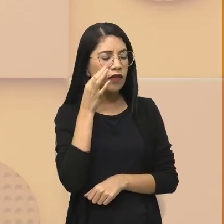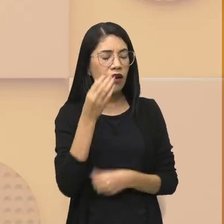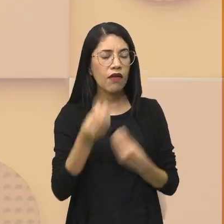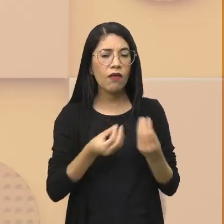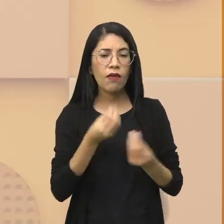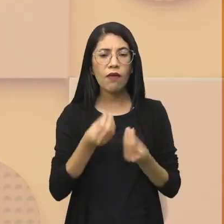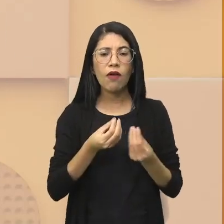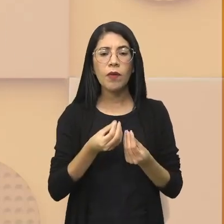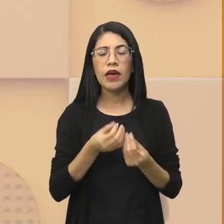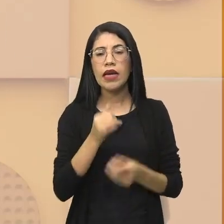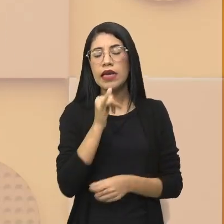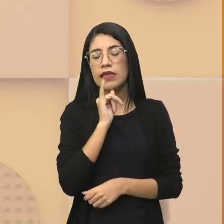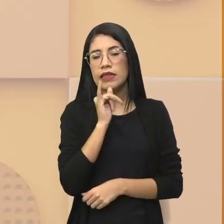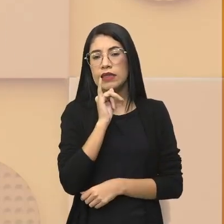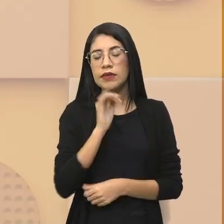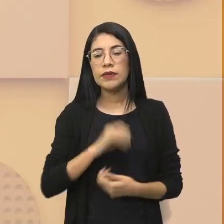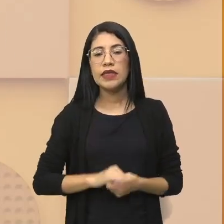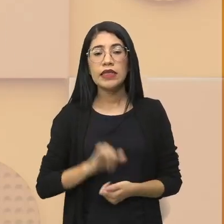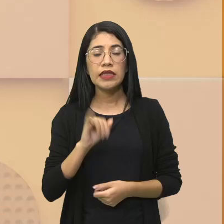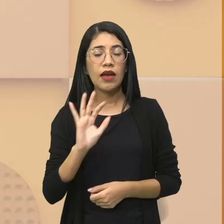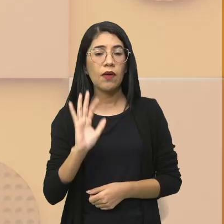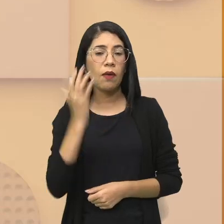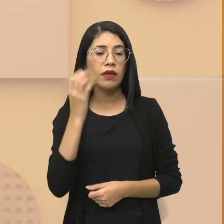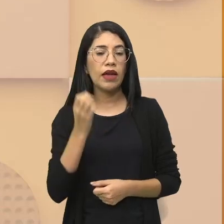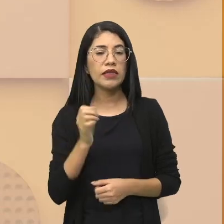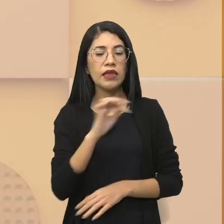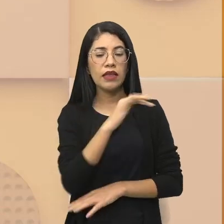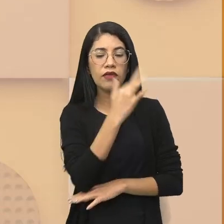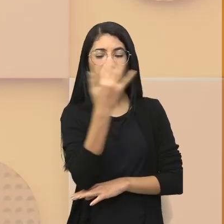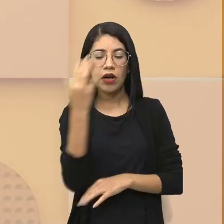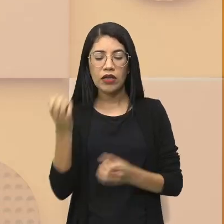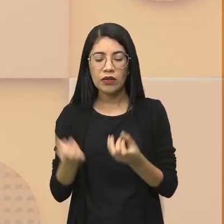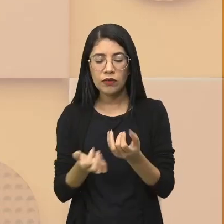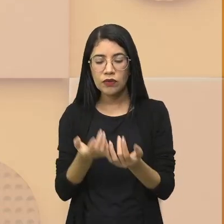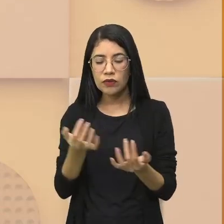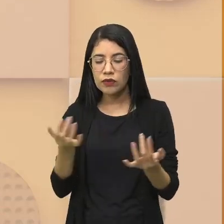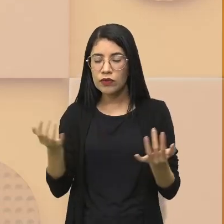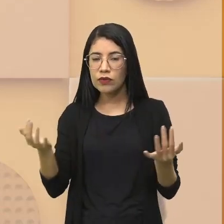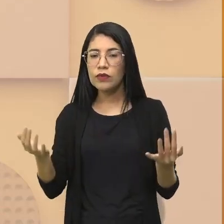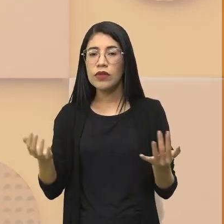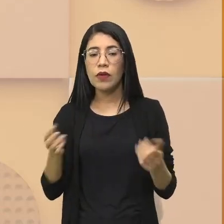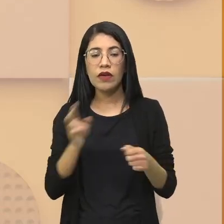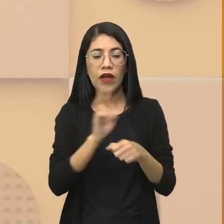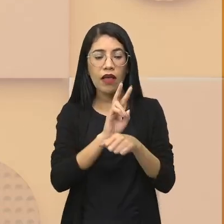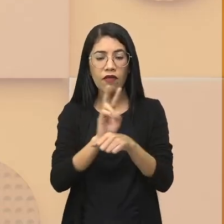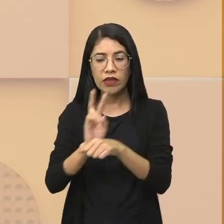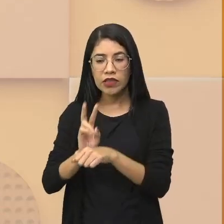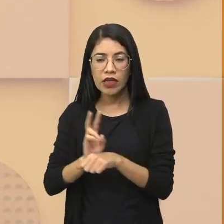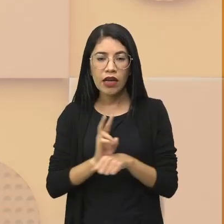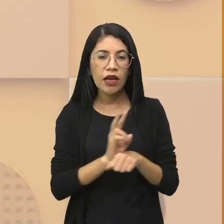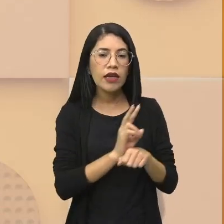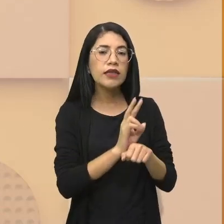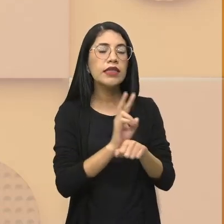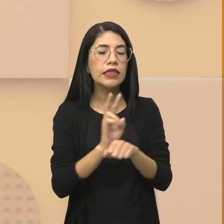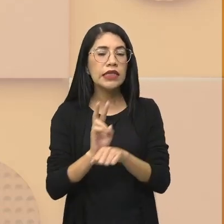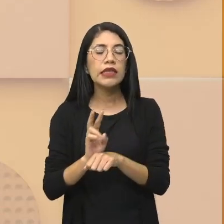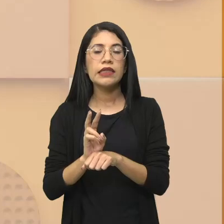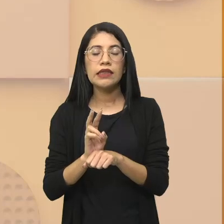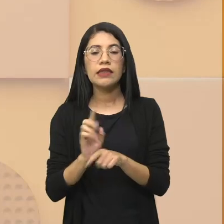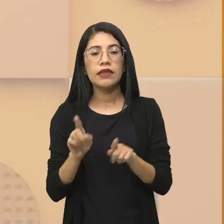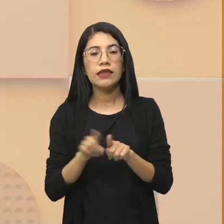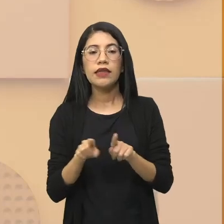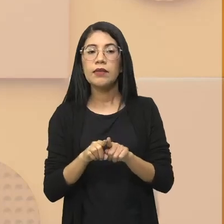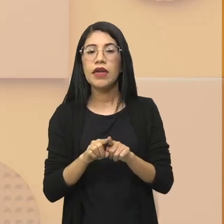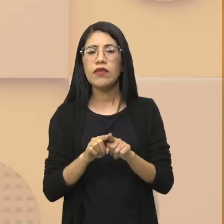sofrendo, digamos que, por exemplo, uma queimada, né, ele que vai fazer toda ali a fiscalização, é ele que vai ali fazer